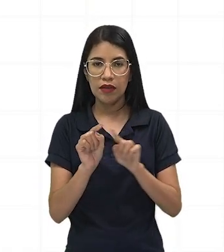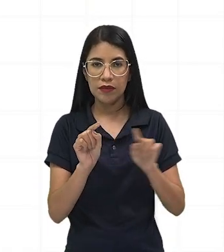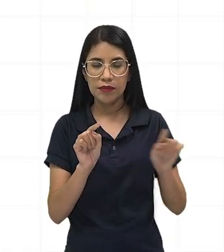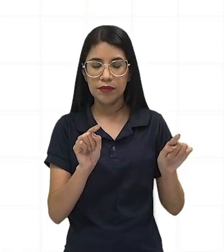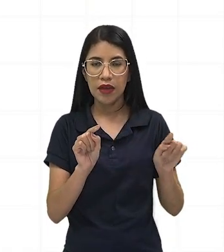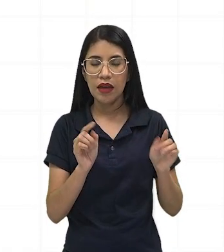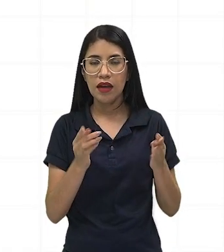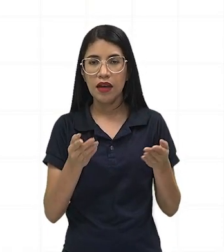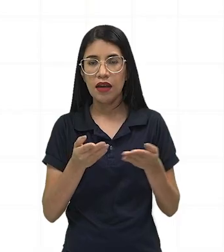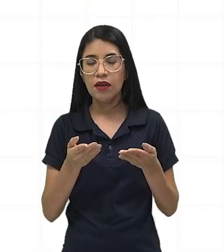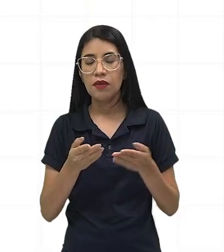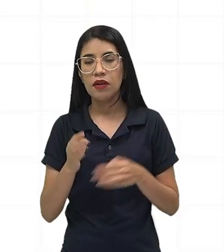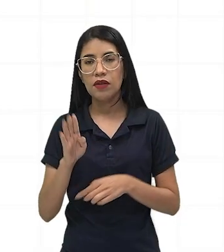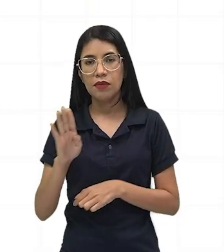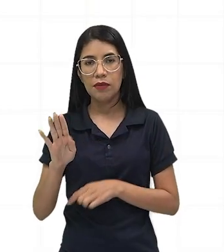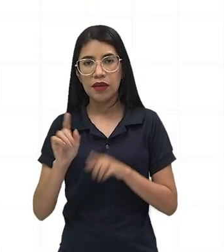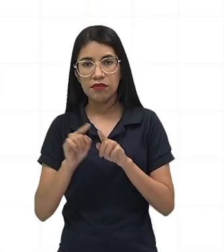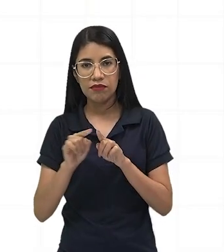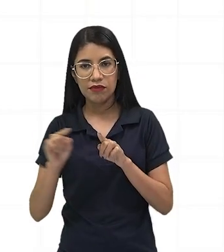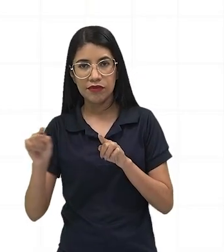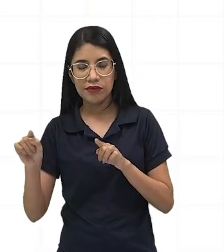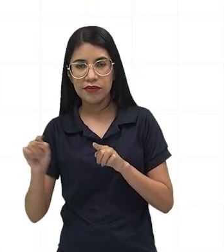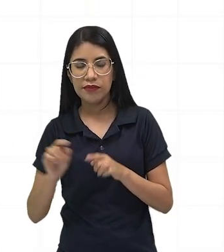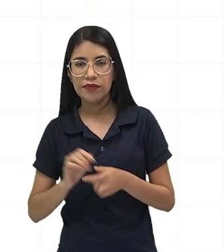a gente vai fazer com o ponto B.